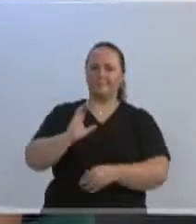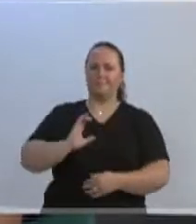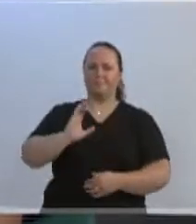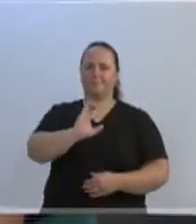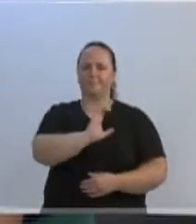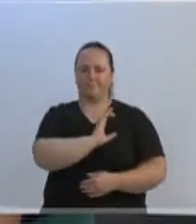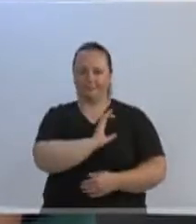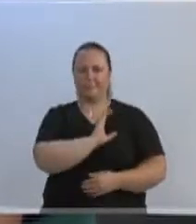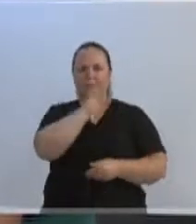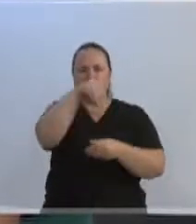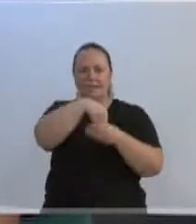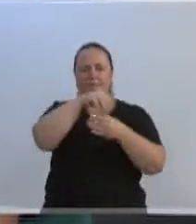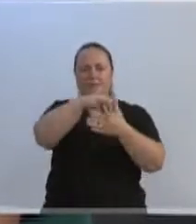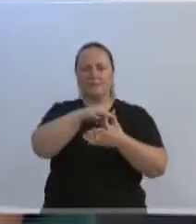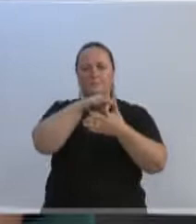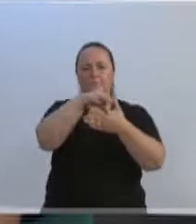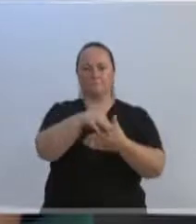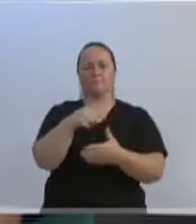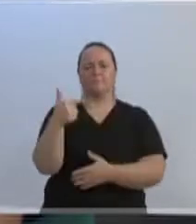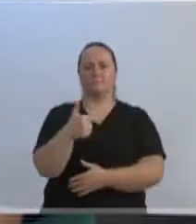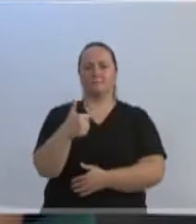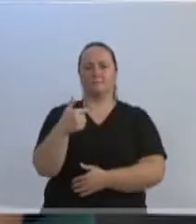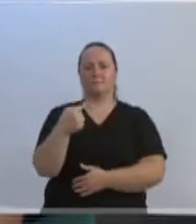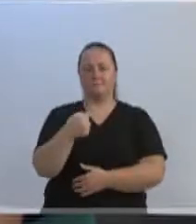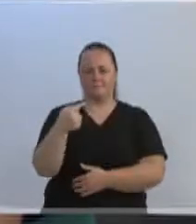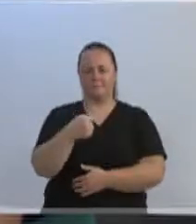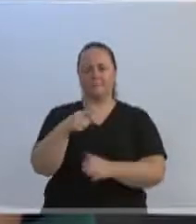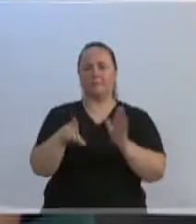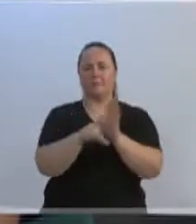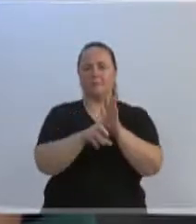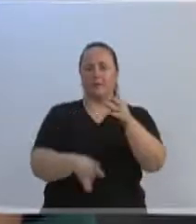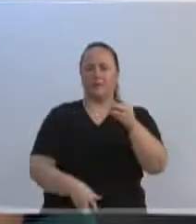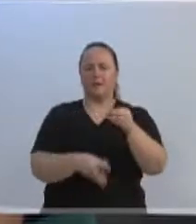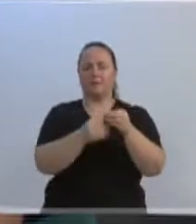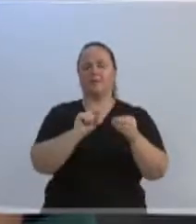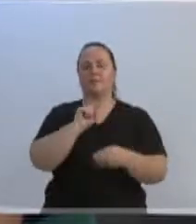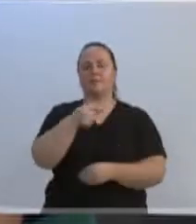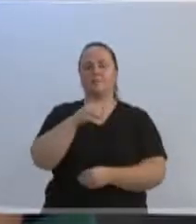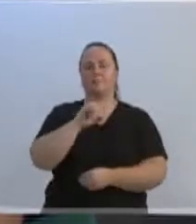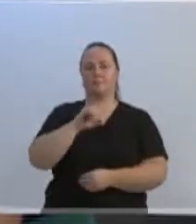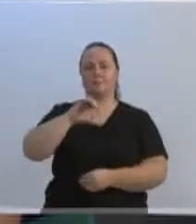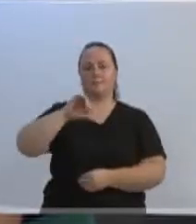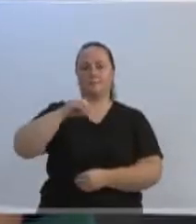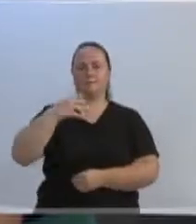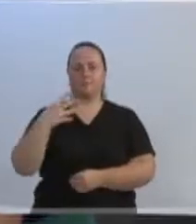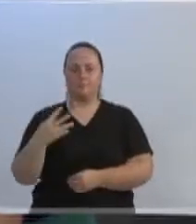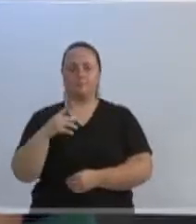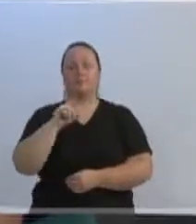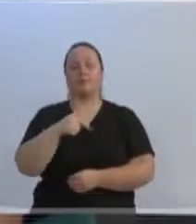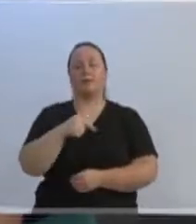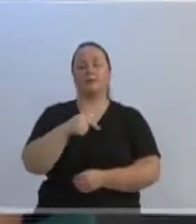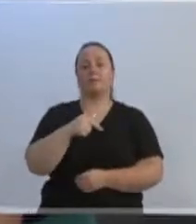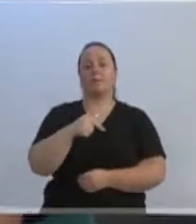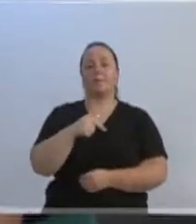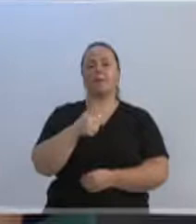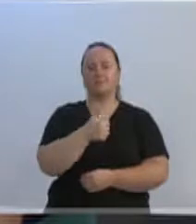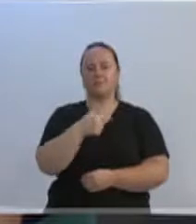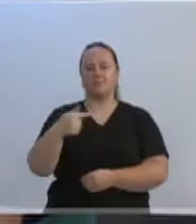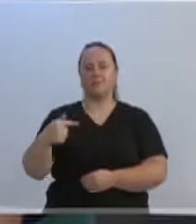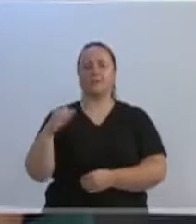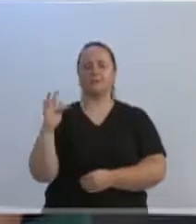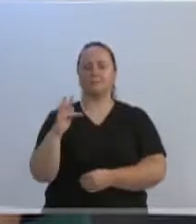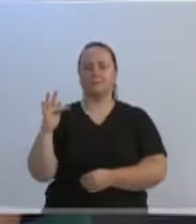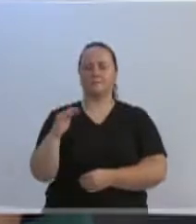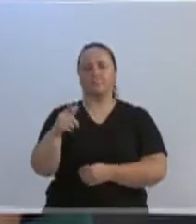confiança no anexo fizese o 1º da lei complementar número 1.094 de 17 de fevereiro de 2007